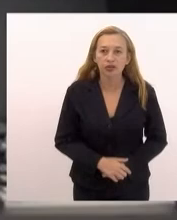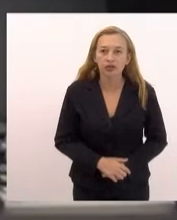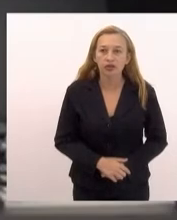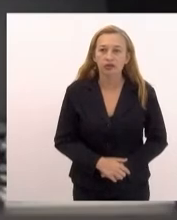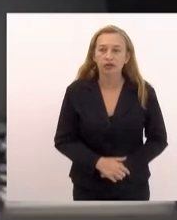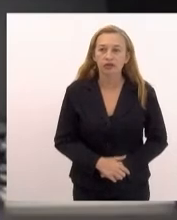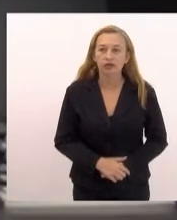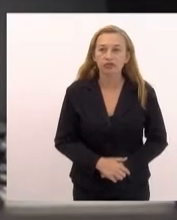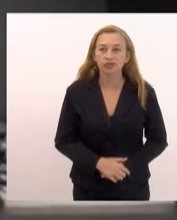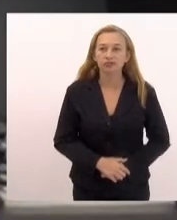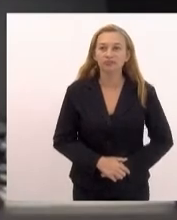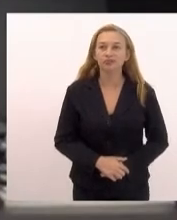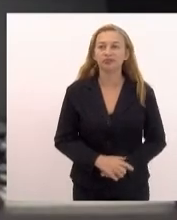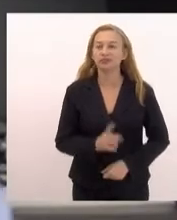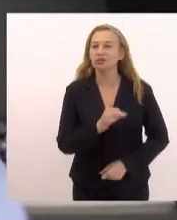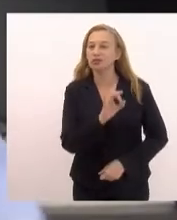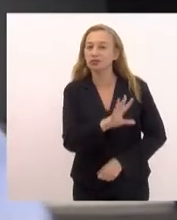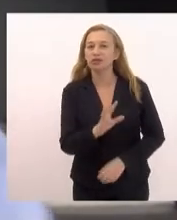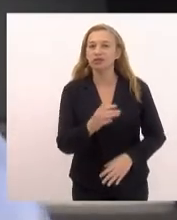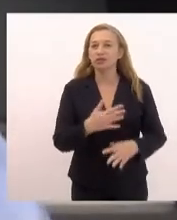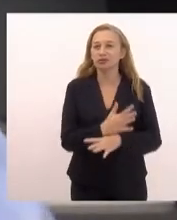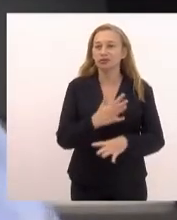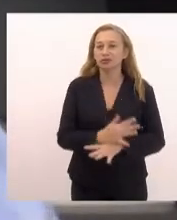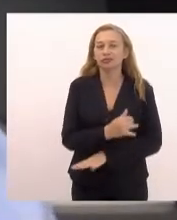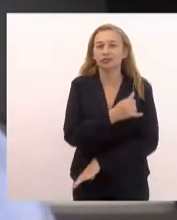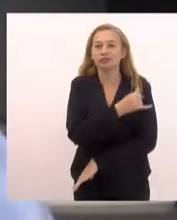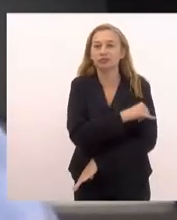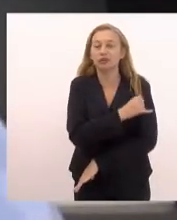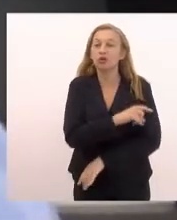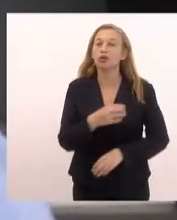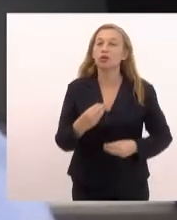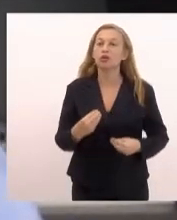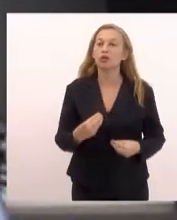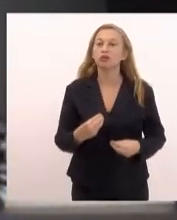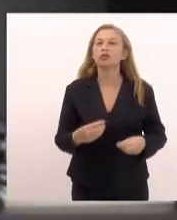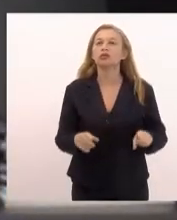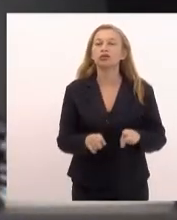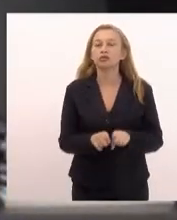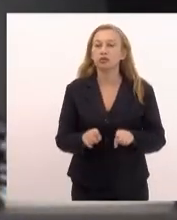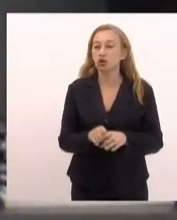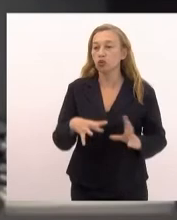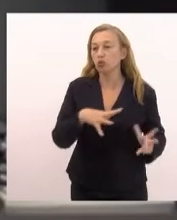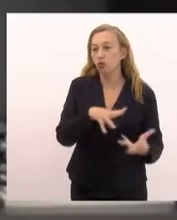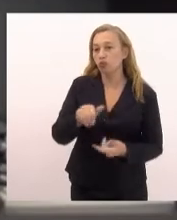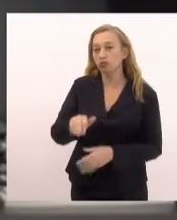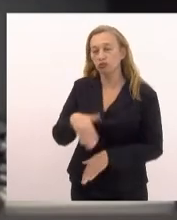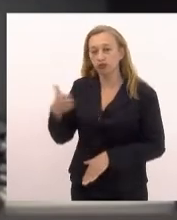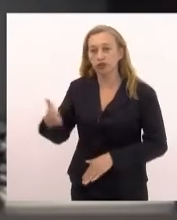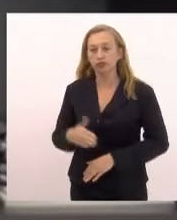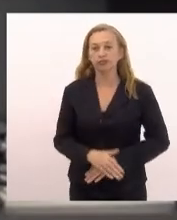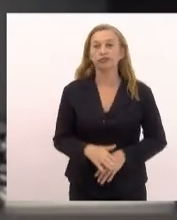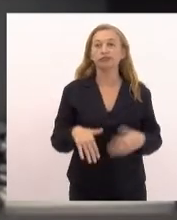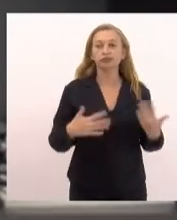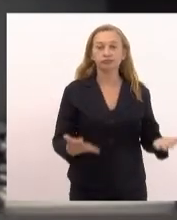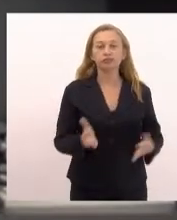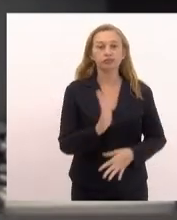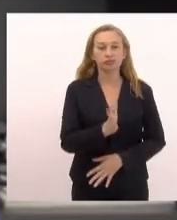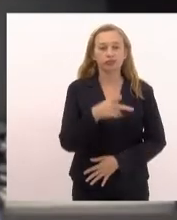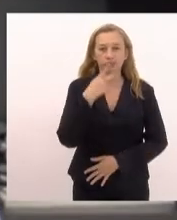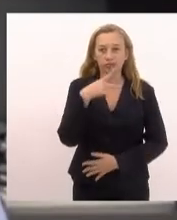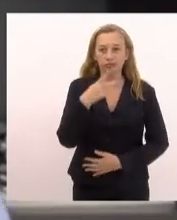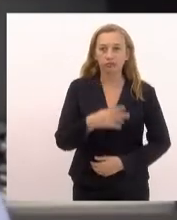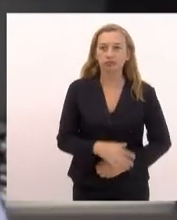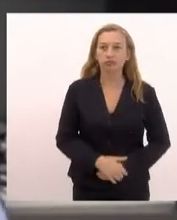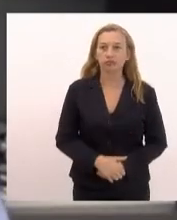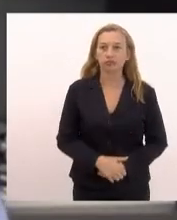crime, não só na cidade do Rio de Janeiro, como, né, mundo afora. Então, como eu estava